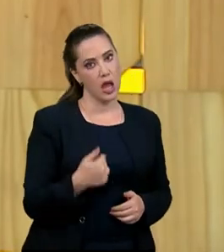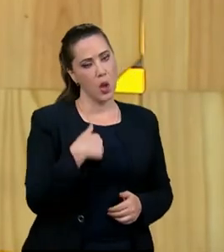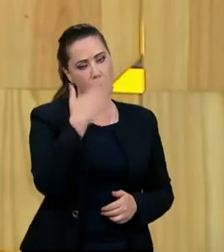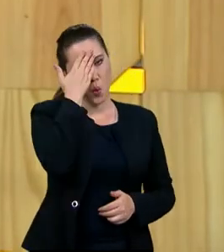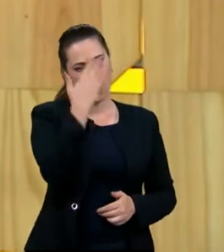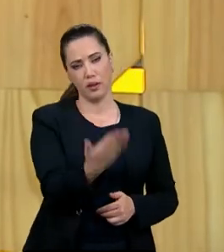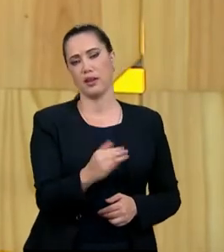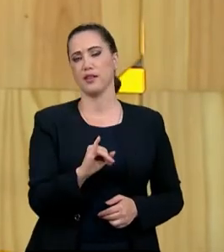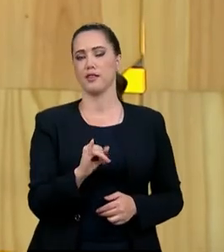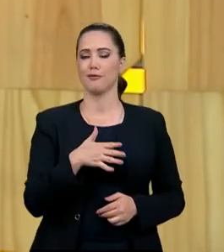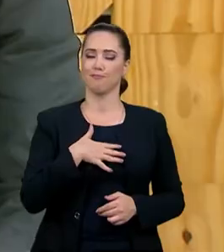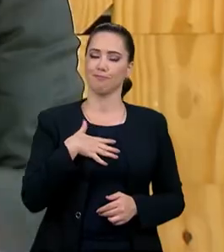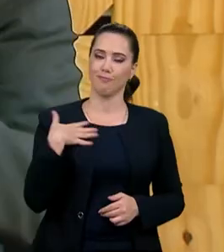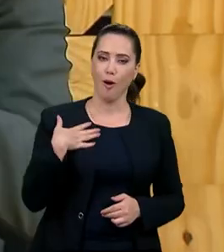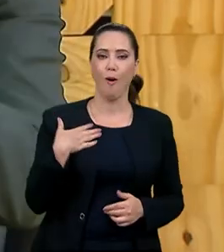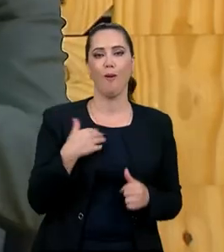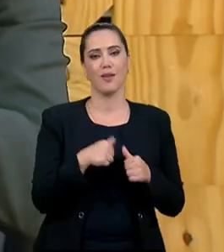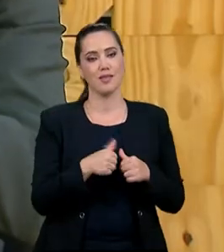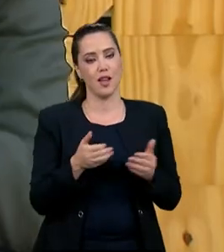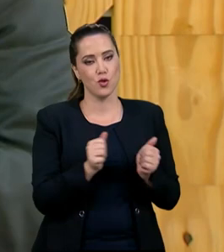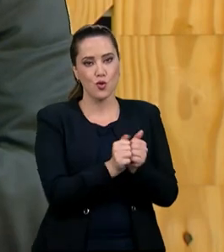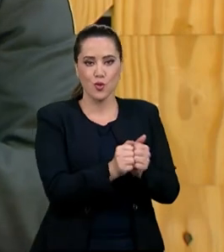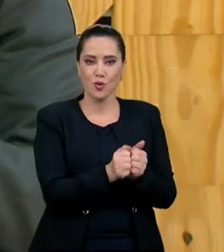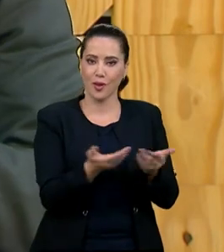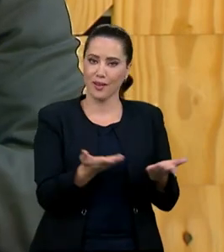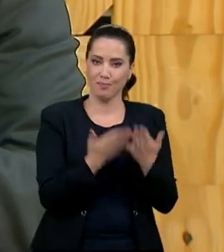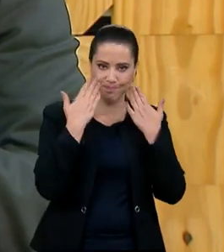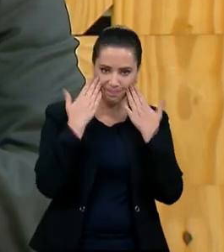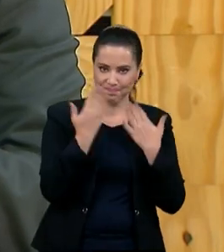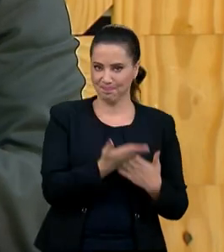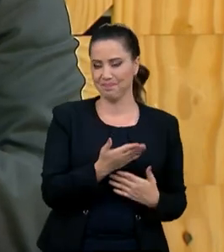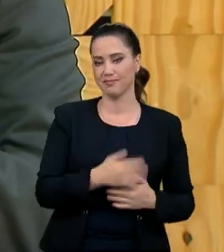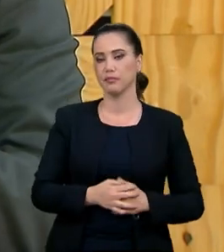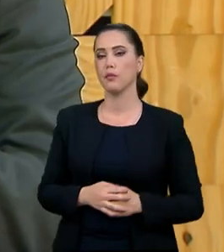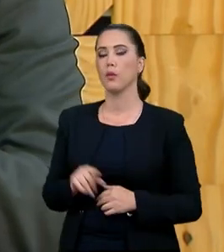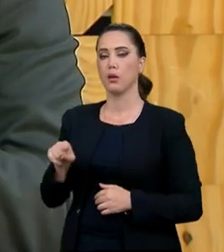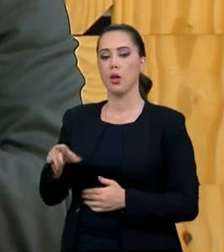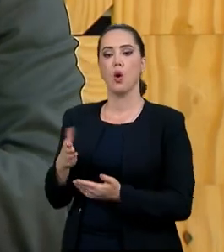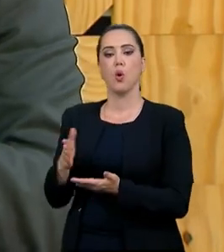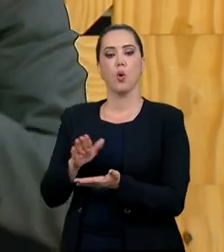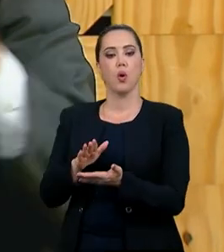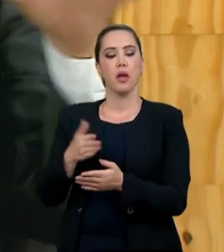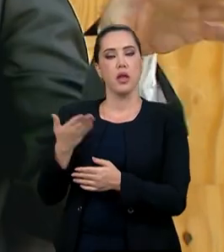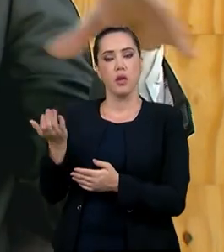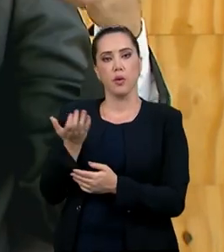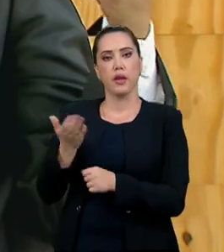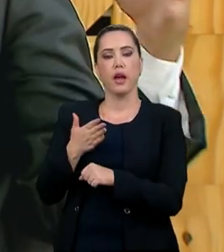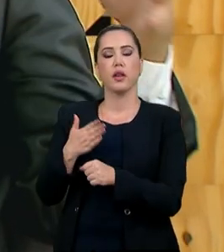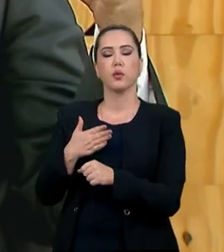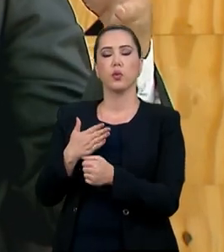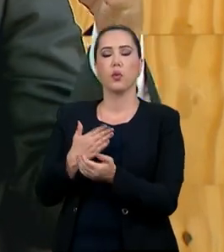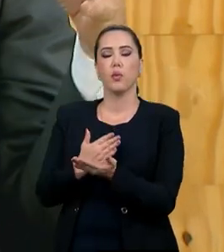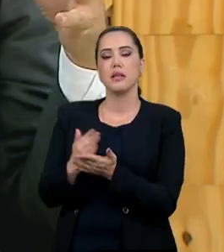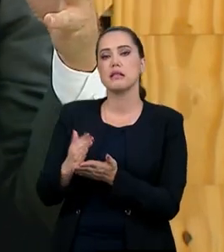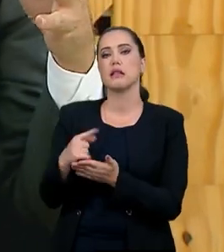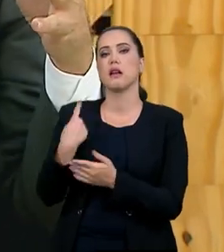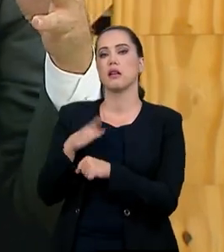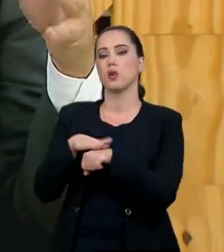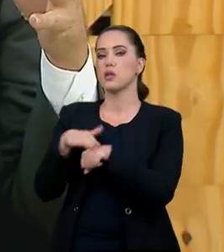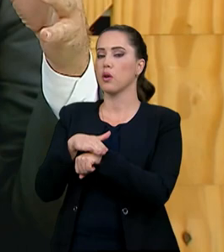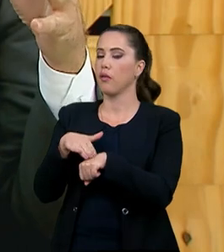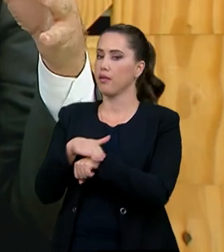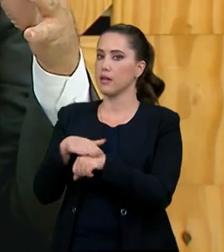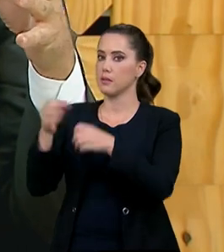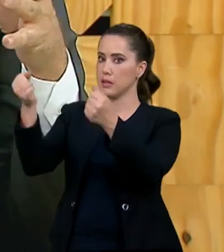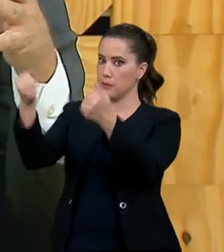honra estar aqui com vocês. Secretário, eu gostaria de começar a nossa conversa aqui no Brasil em Pauta, até para explicar um pouquinho para